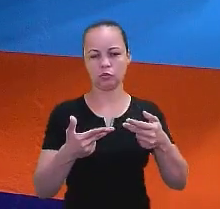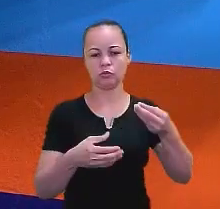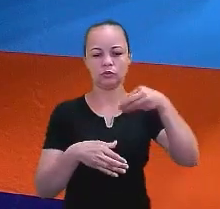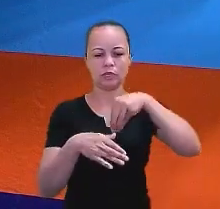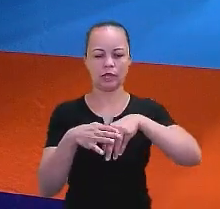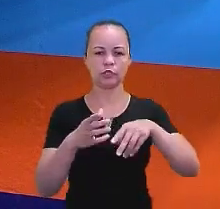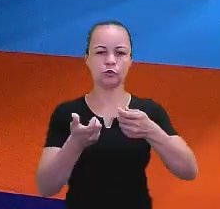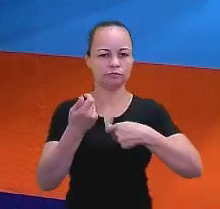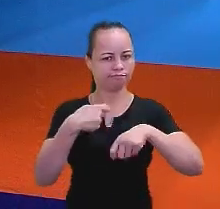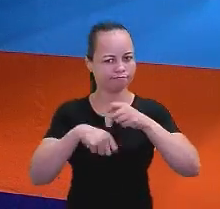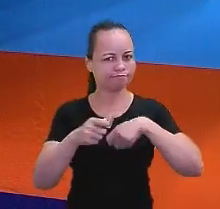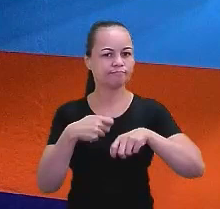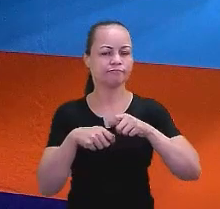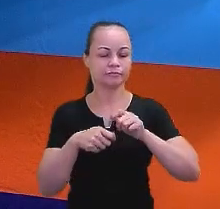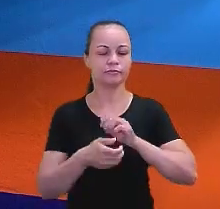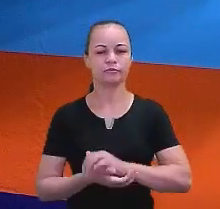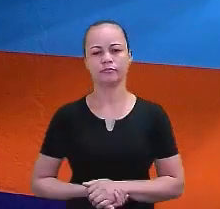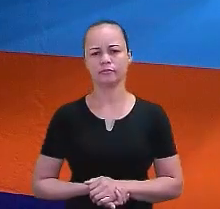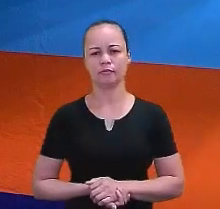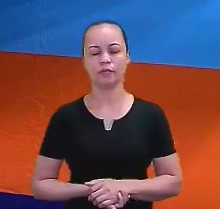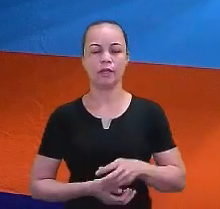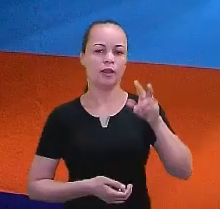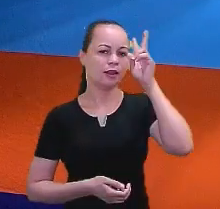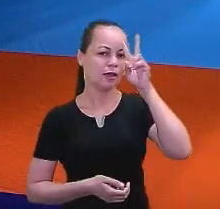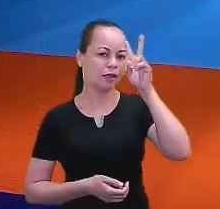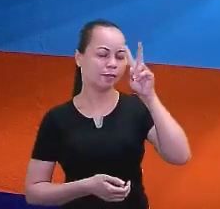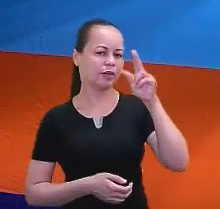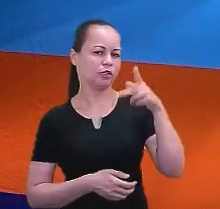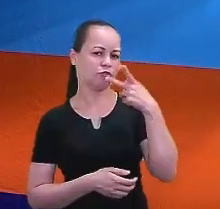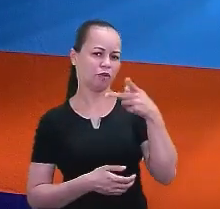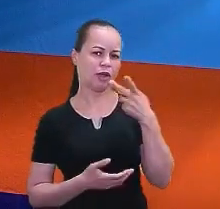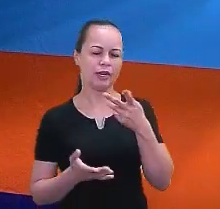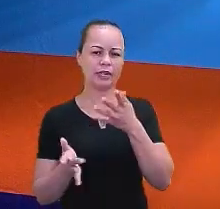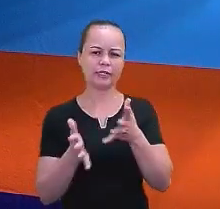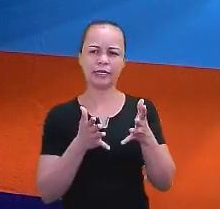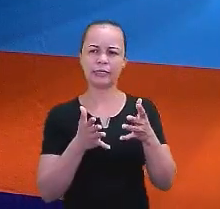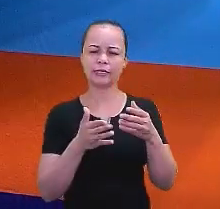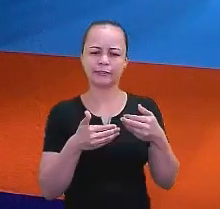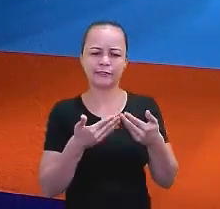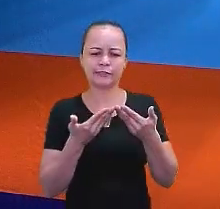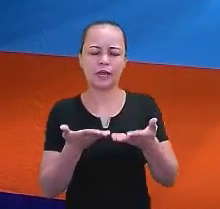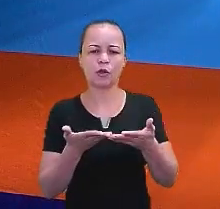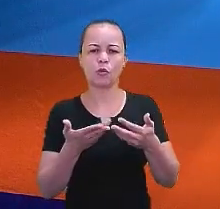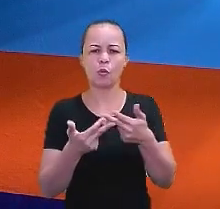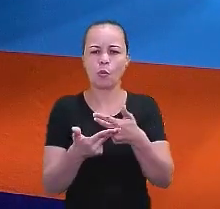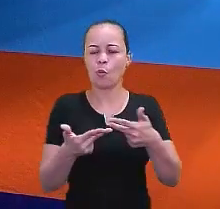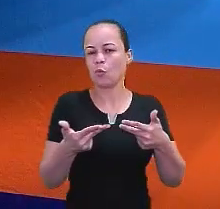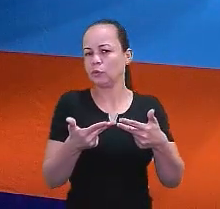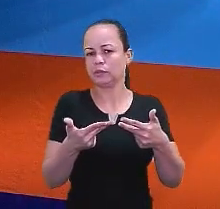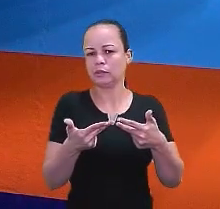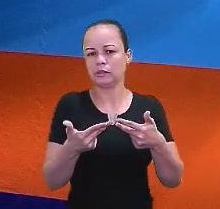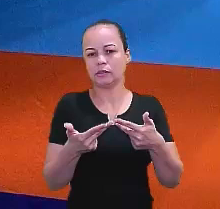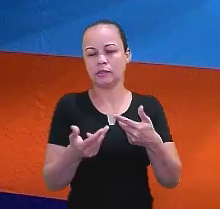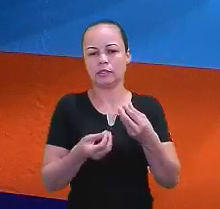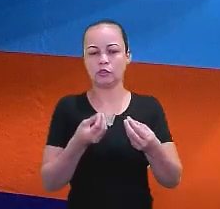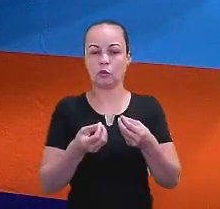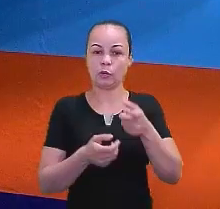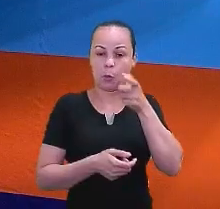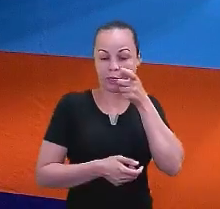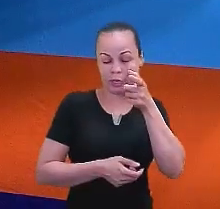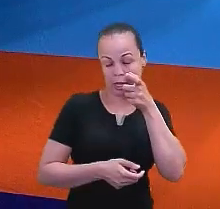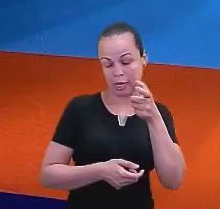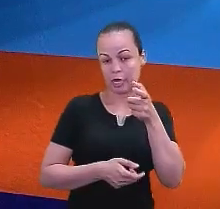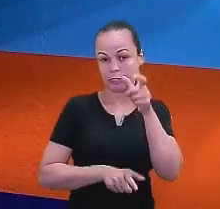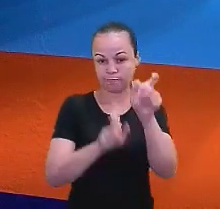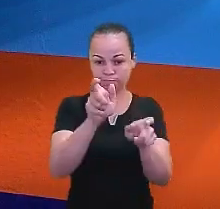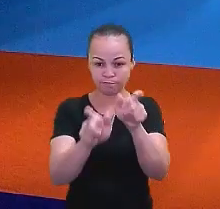Então, lembra quando eu falei sobre que nada se dá como coisa em curso, sobre os interesses